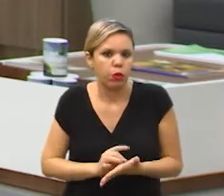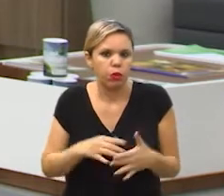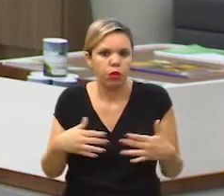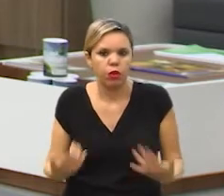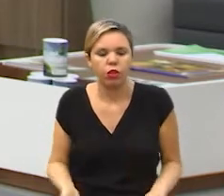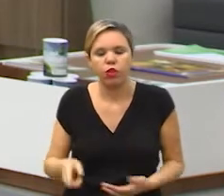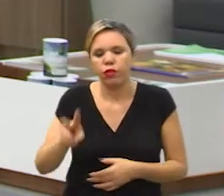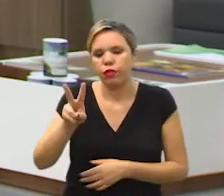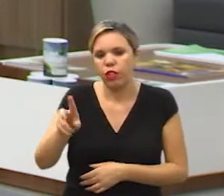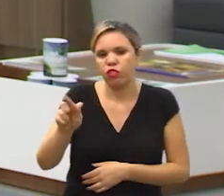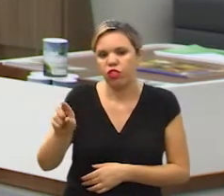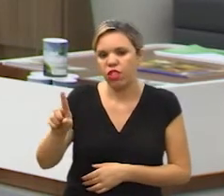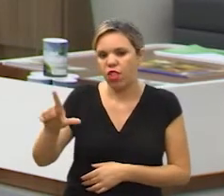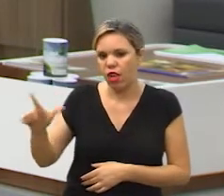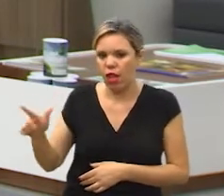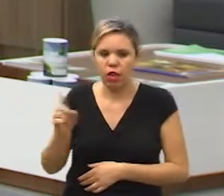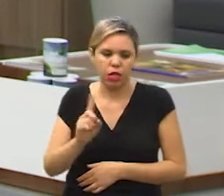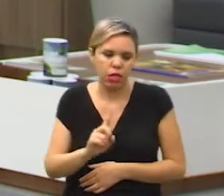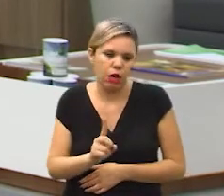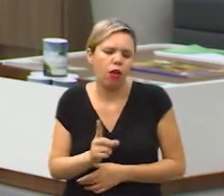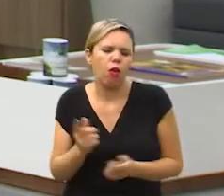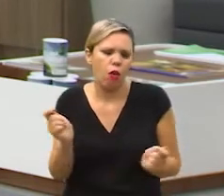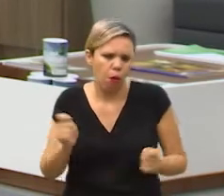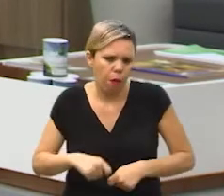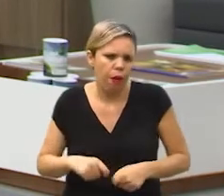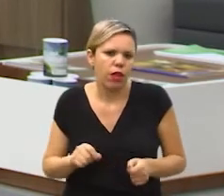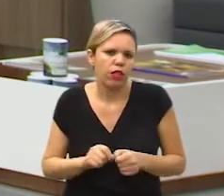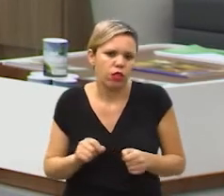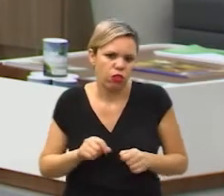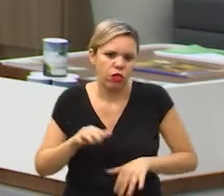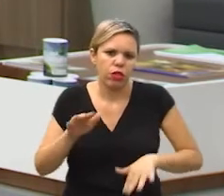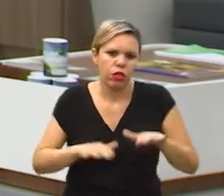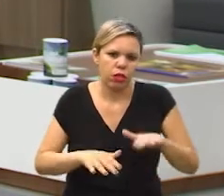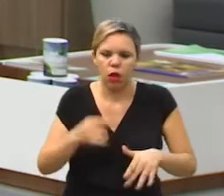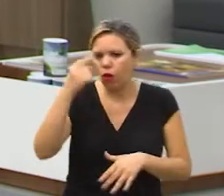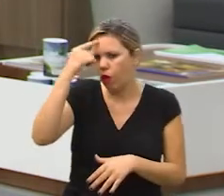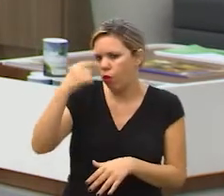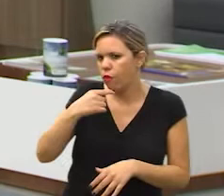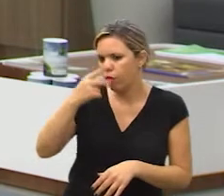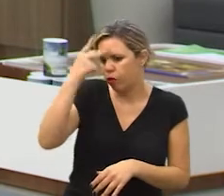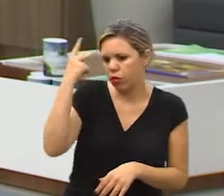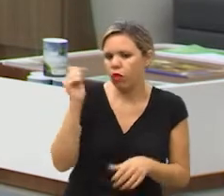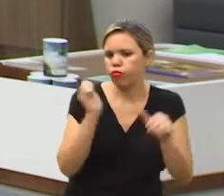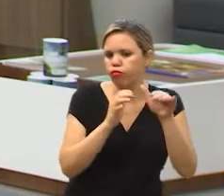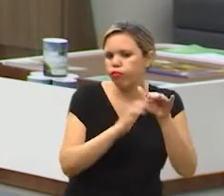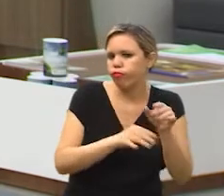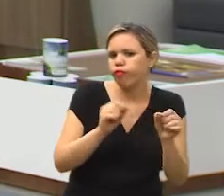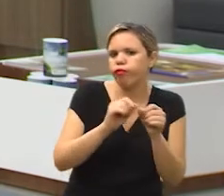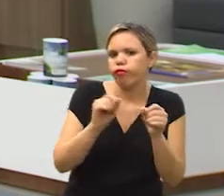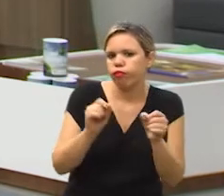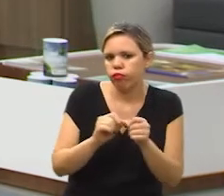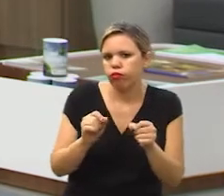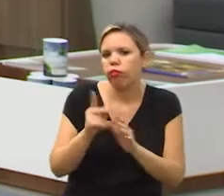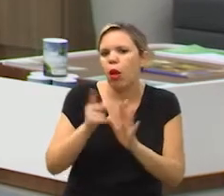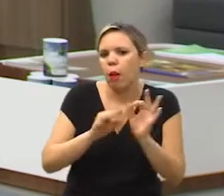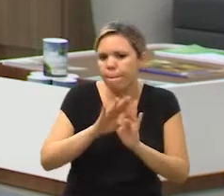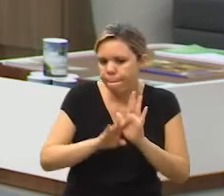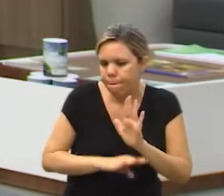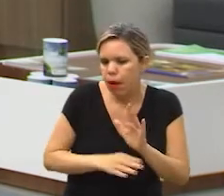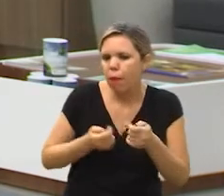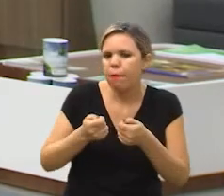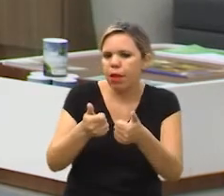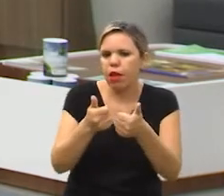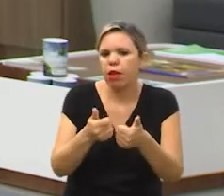que o VGBL não. Então, compensa, de acordo com o perfil do contribuinte, fazer esse plano que ele vai